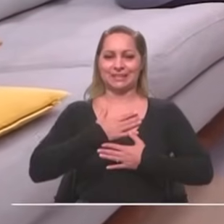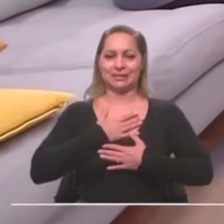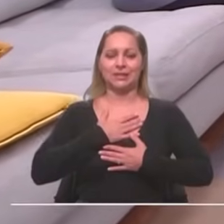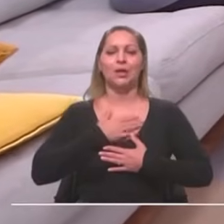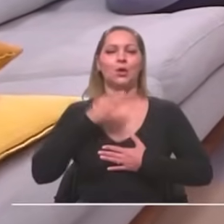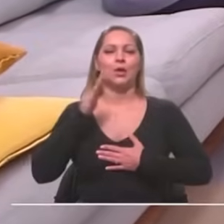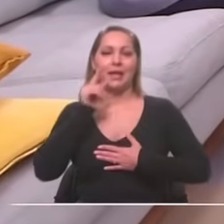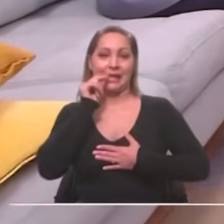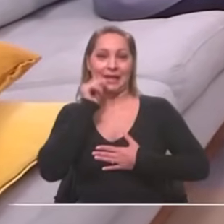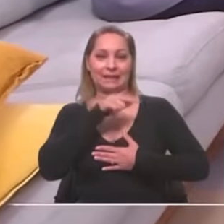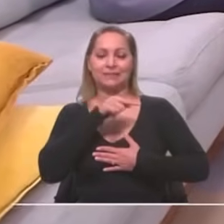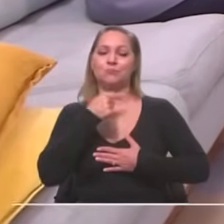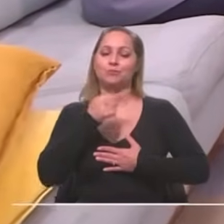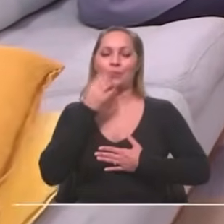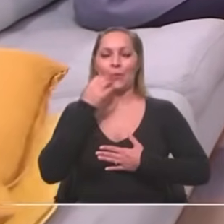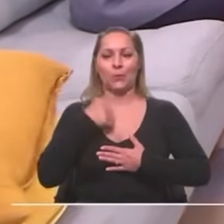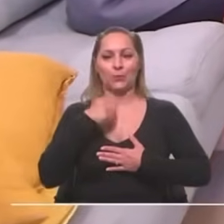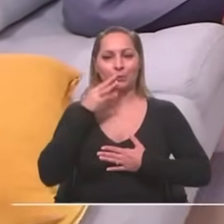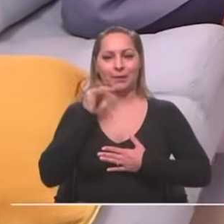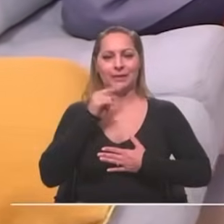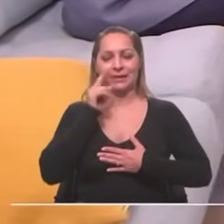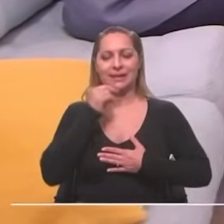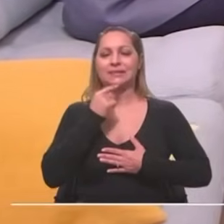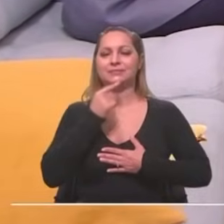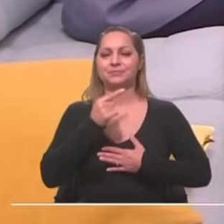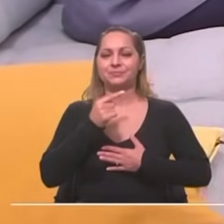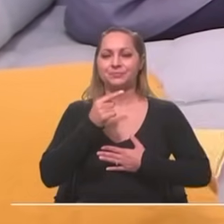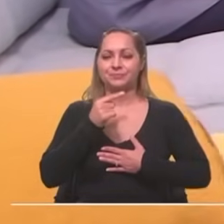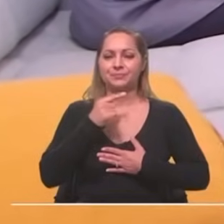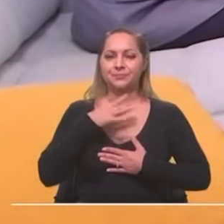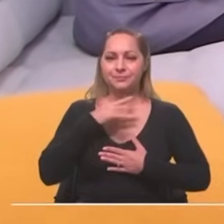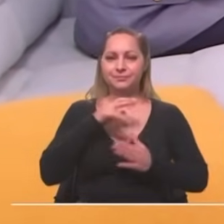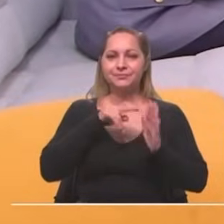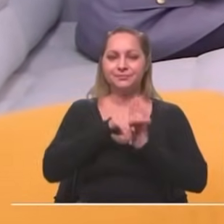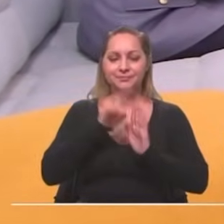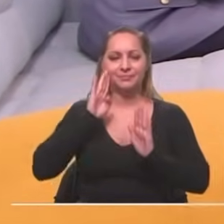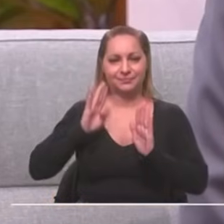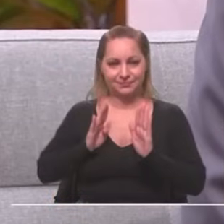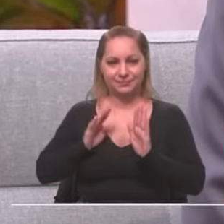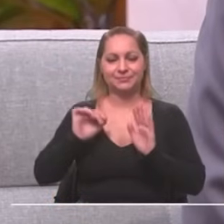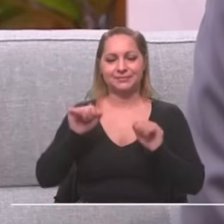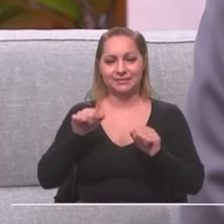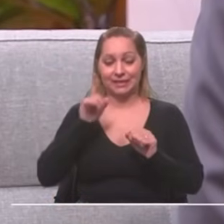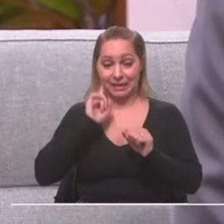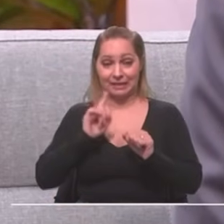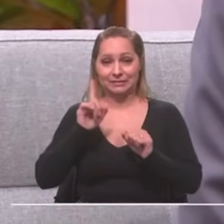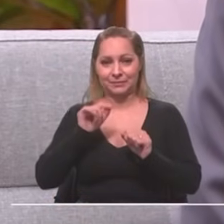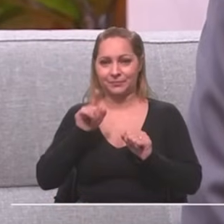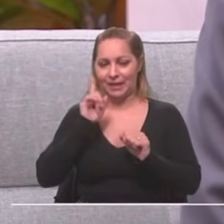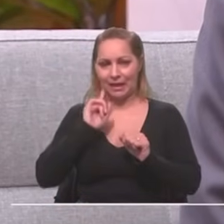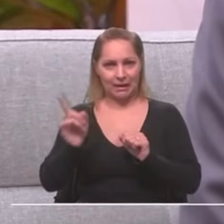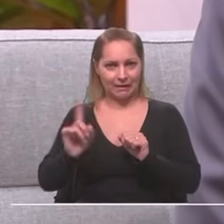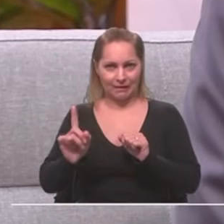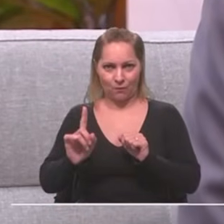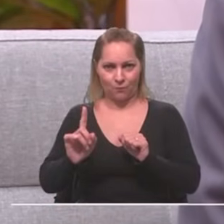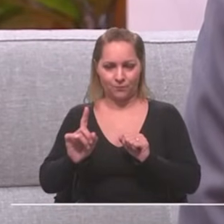no pai. Pronto, O Jaime já fala assim também em ir para o exército também? Sim, e a Francisca sim. Se calhar também? A Francisca não,